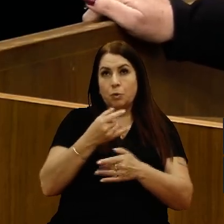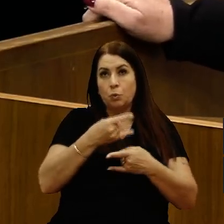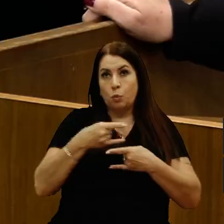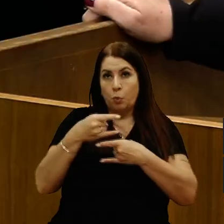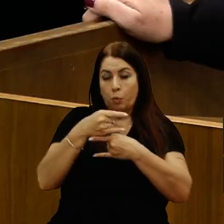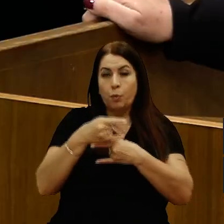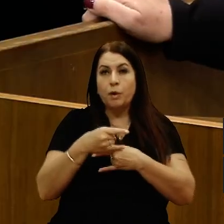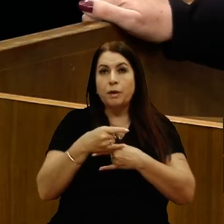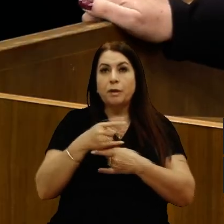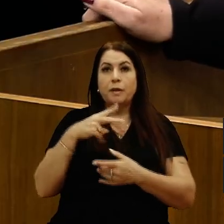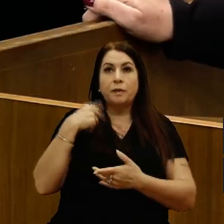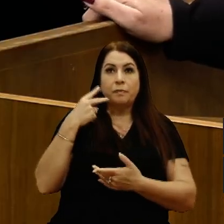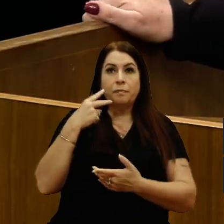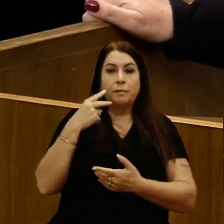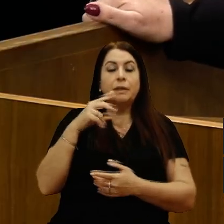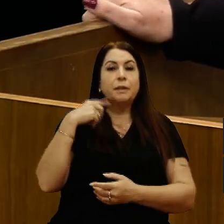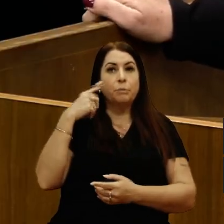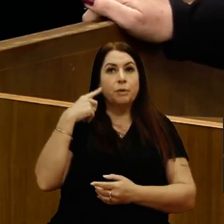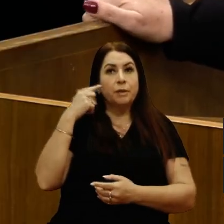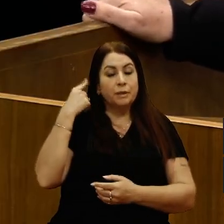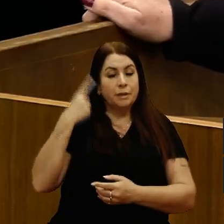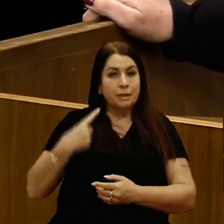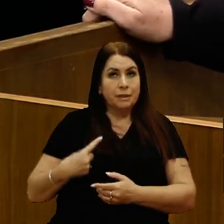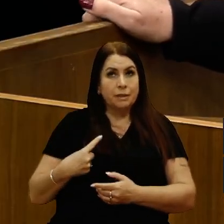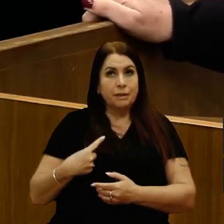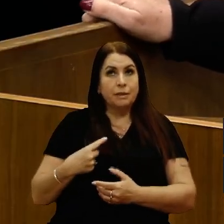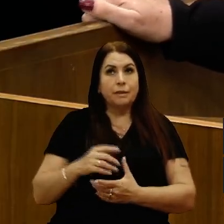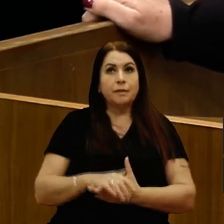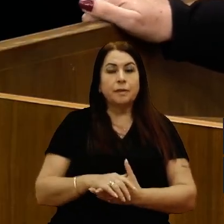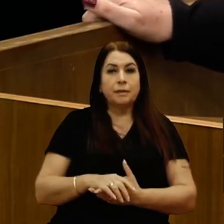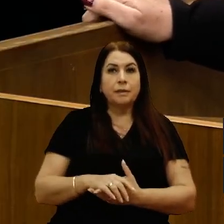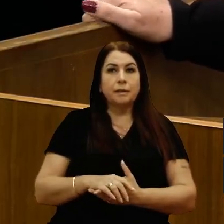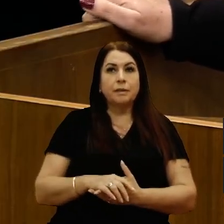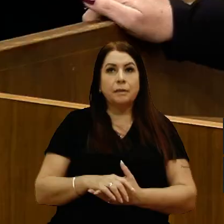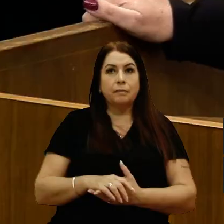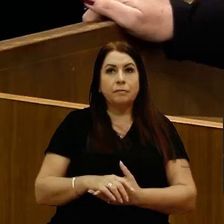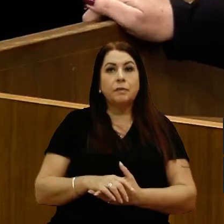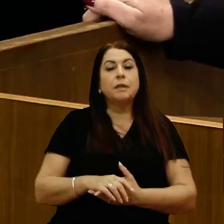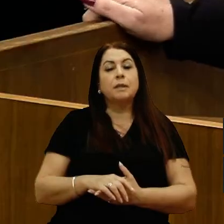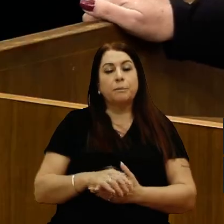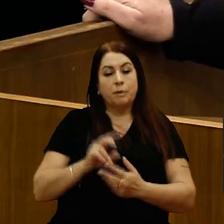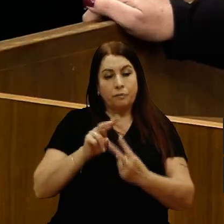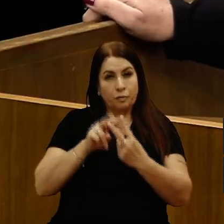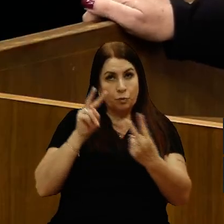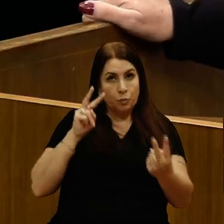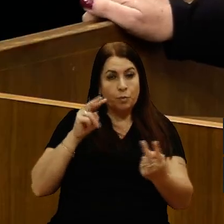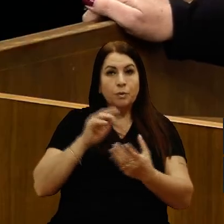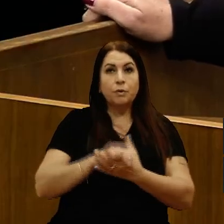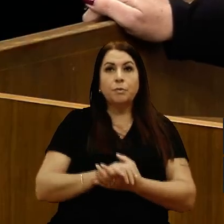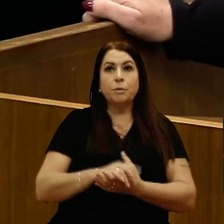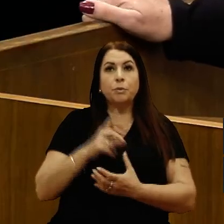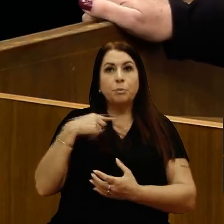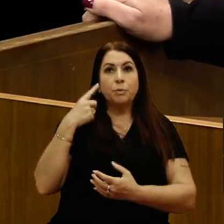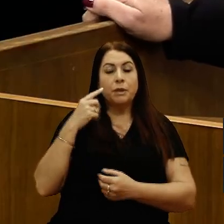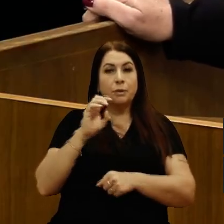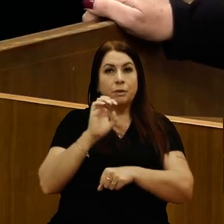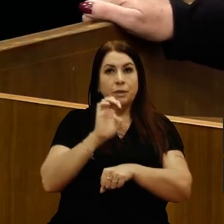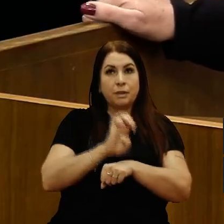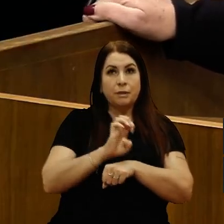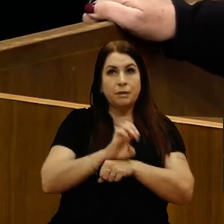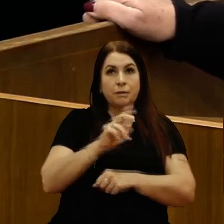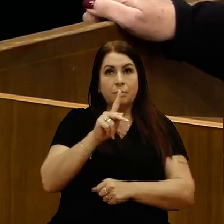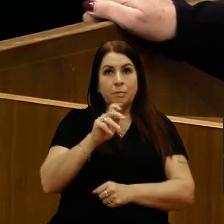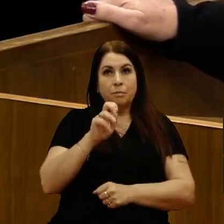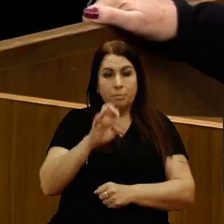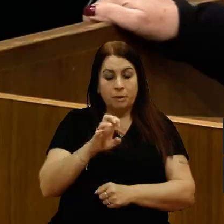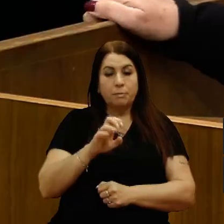online. A deputada Denise Pessoa estava de forma virtual, mas o deputado estadual Pepe